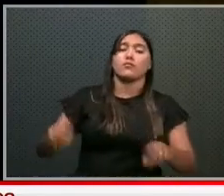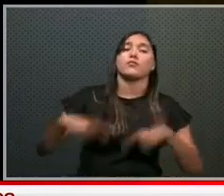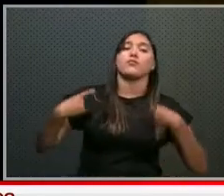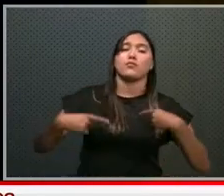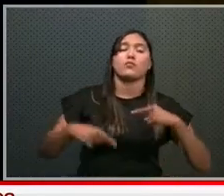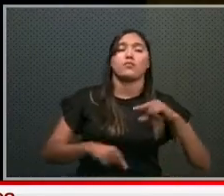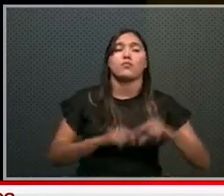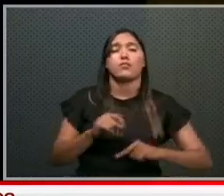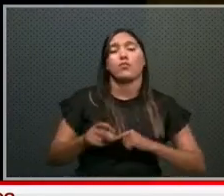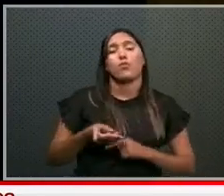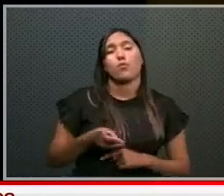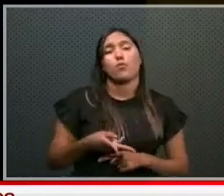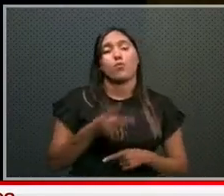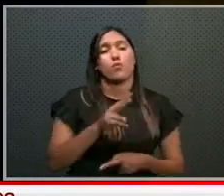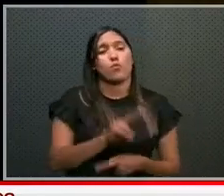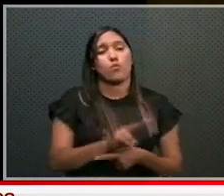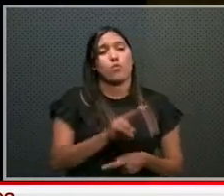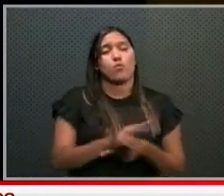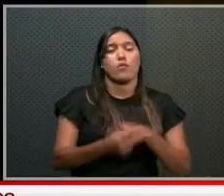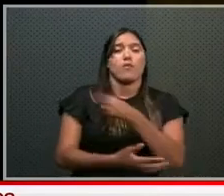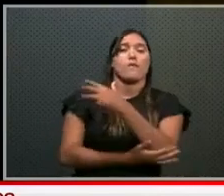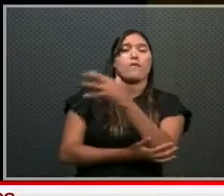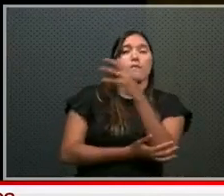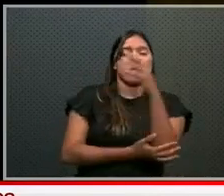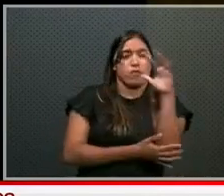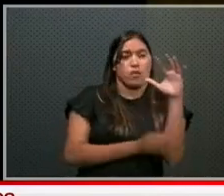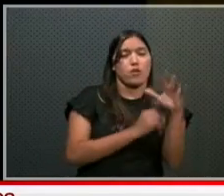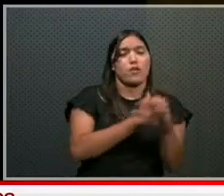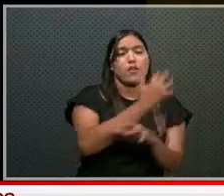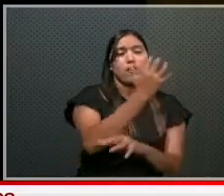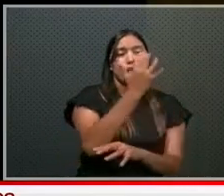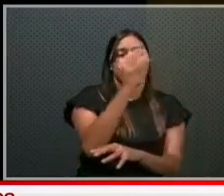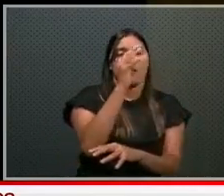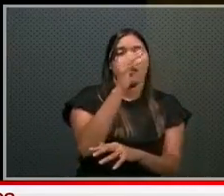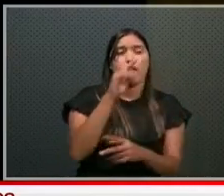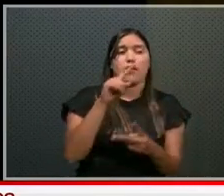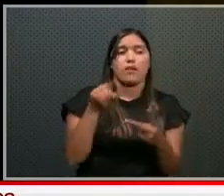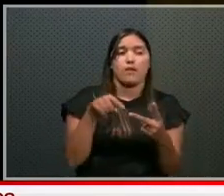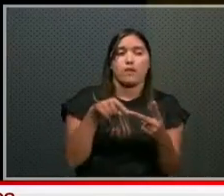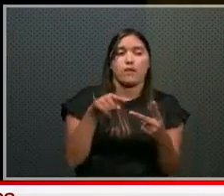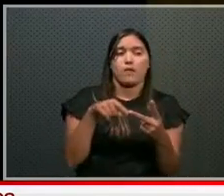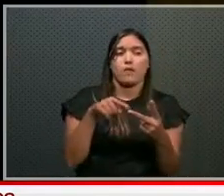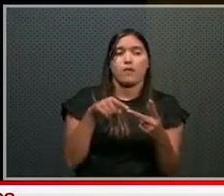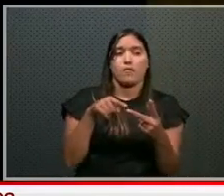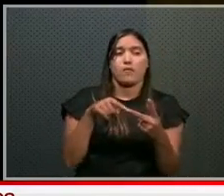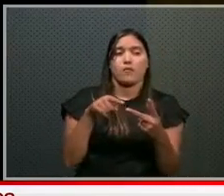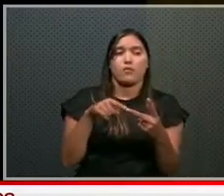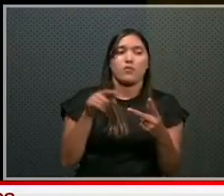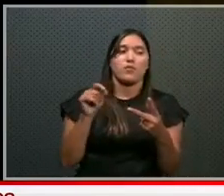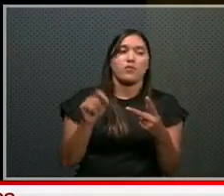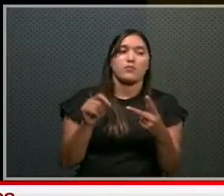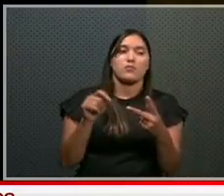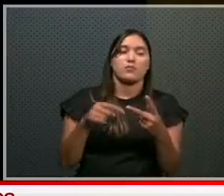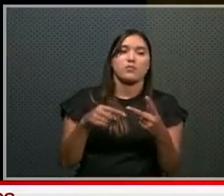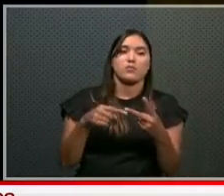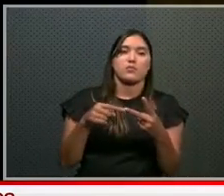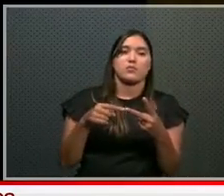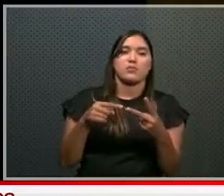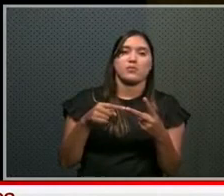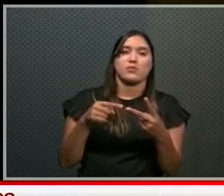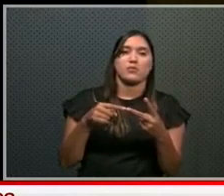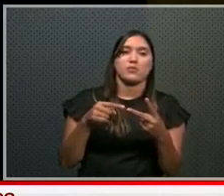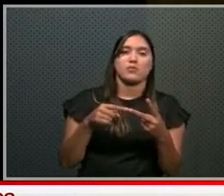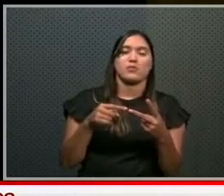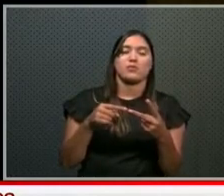manter e conservar as florestas primárias em segundo lugar transformar as áreas já desmatadas ou